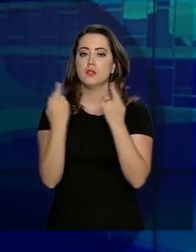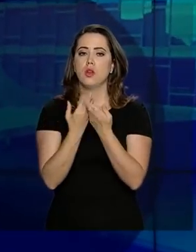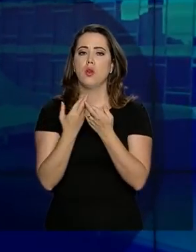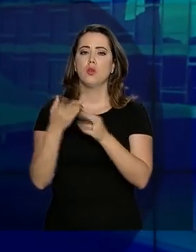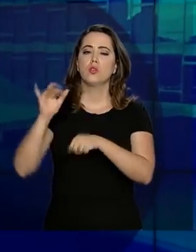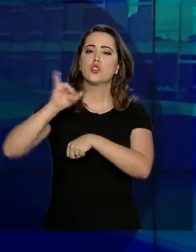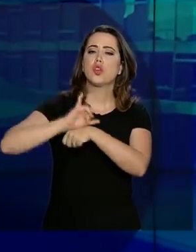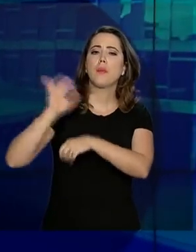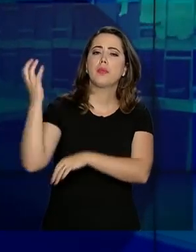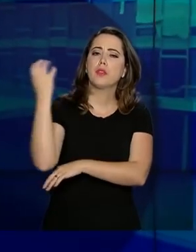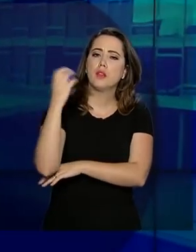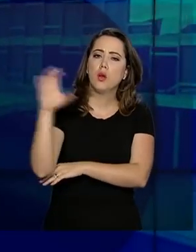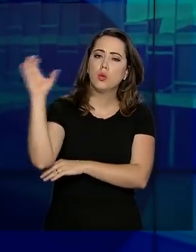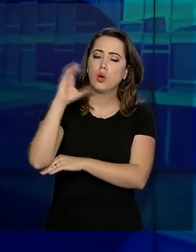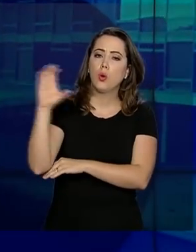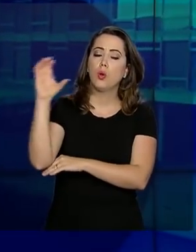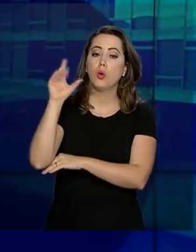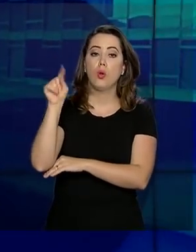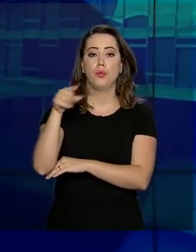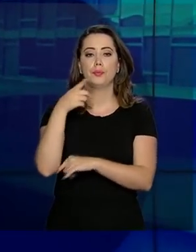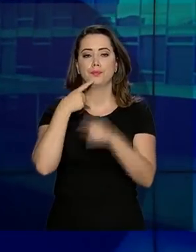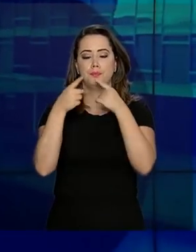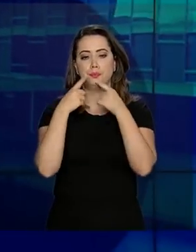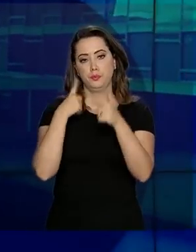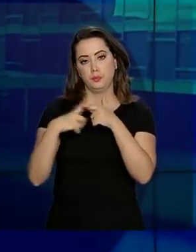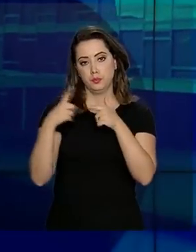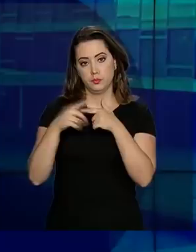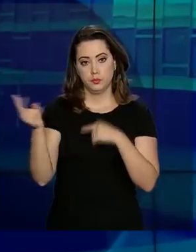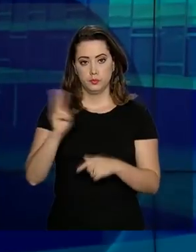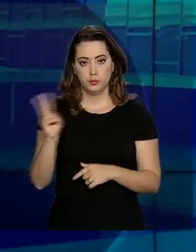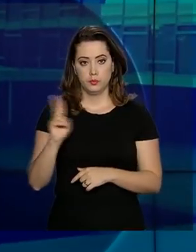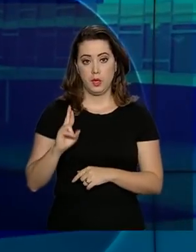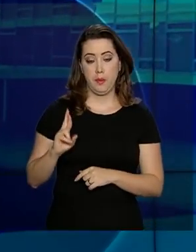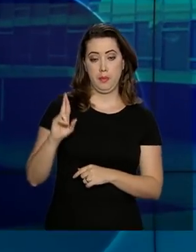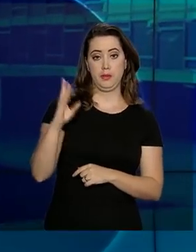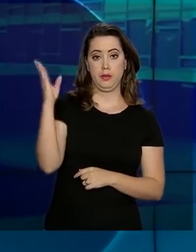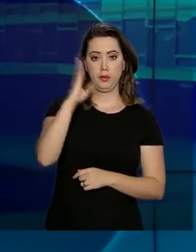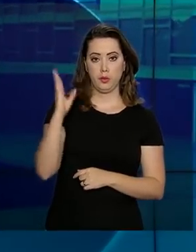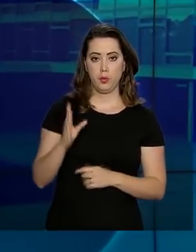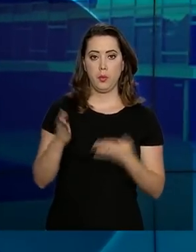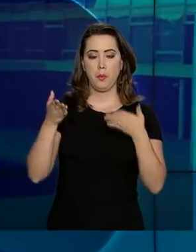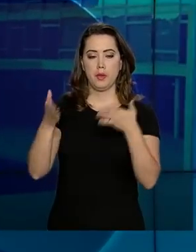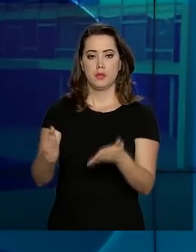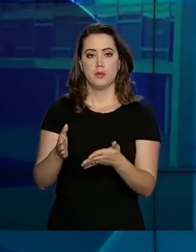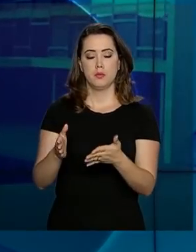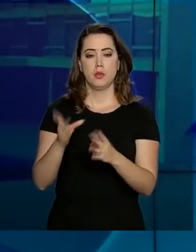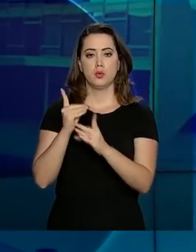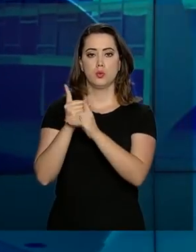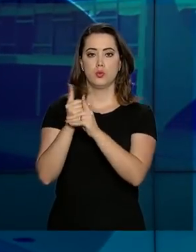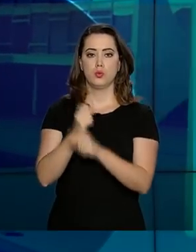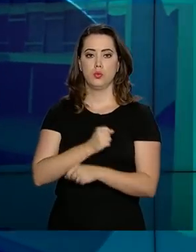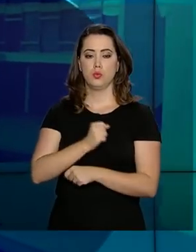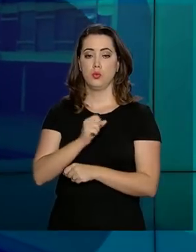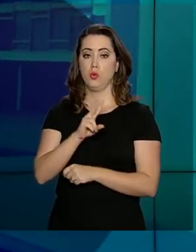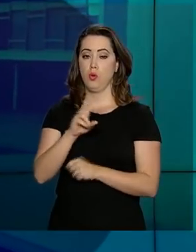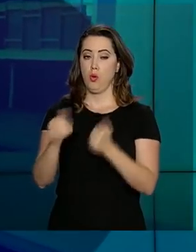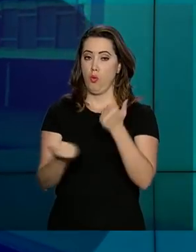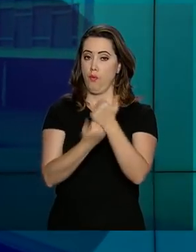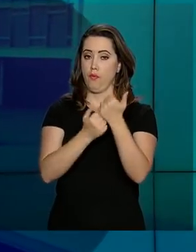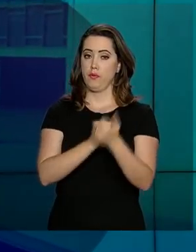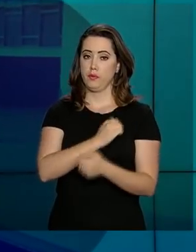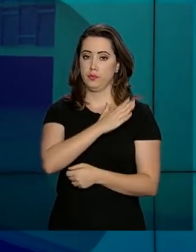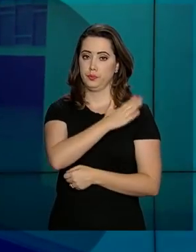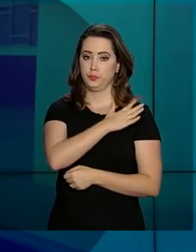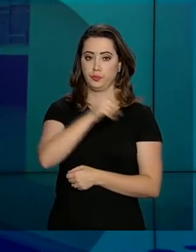Colômbia, para discutir a crise na Venezuela. Representando o Brasil, participaram do encontro o vice-presidente da